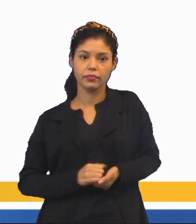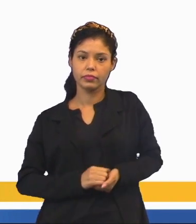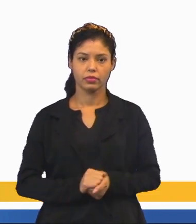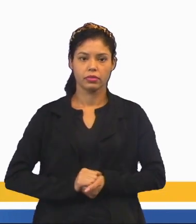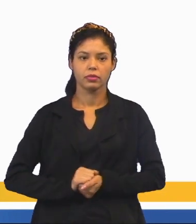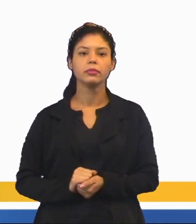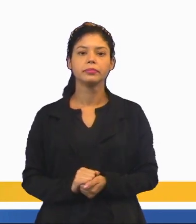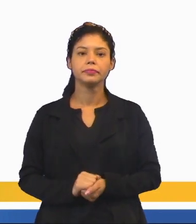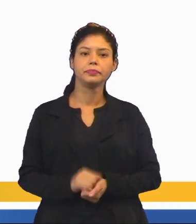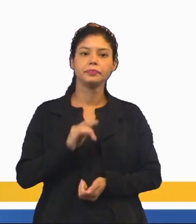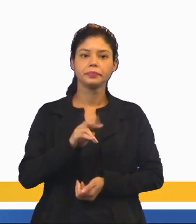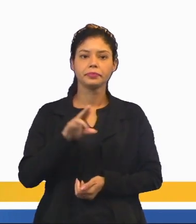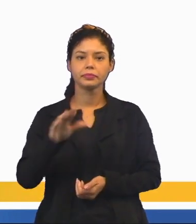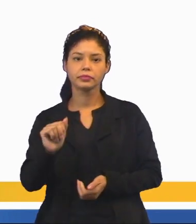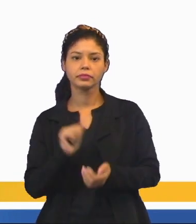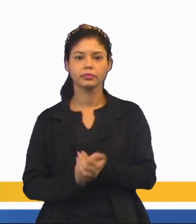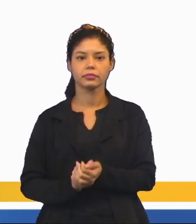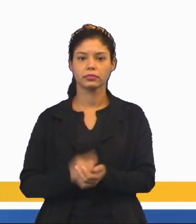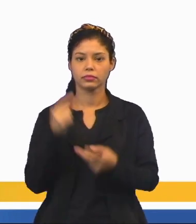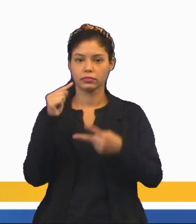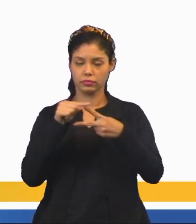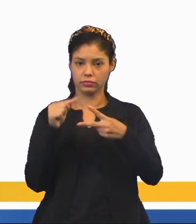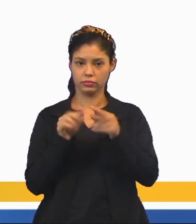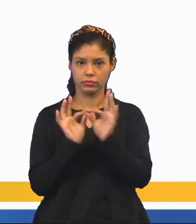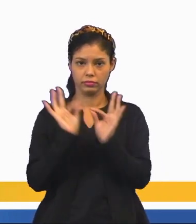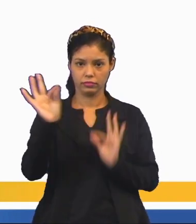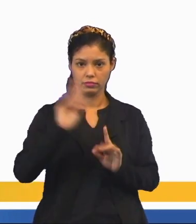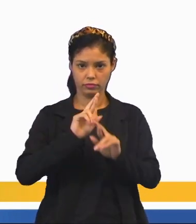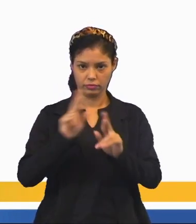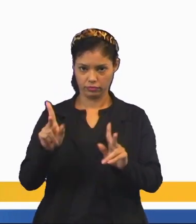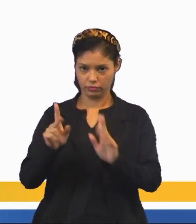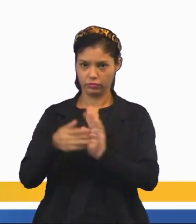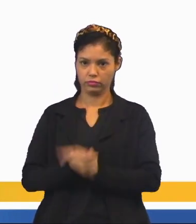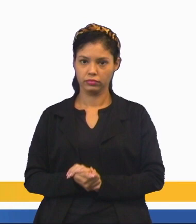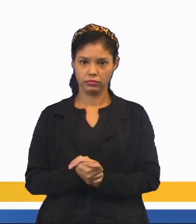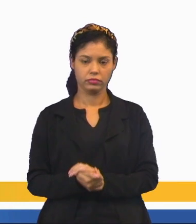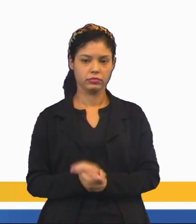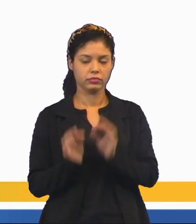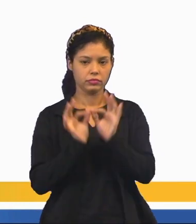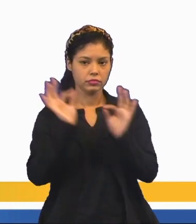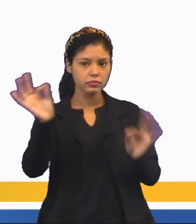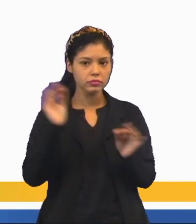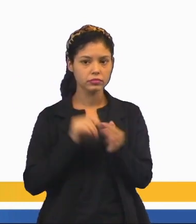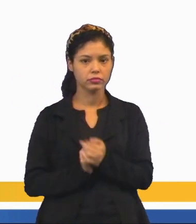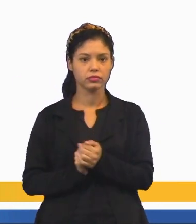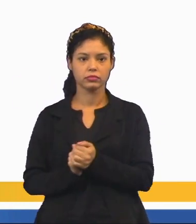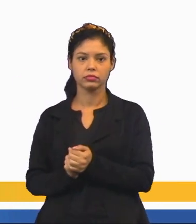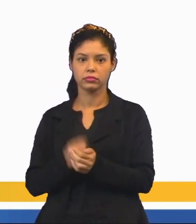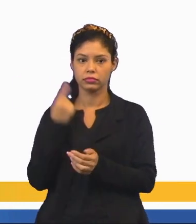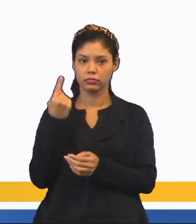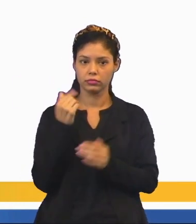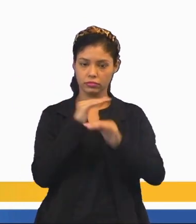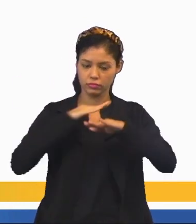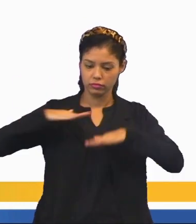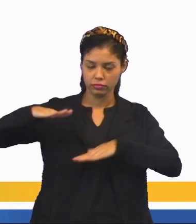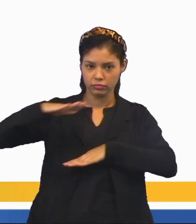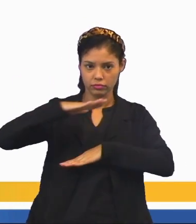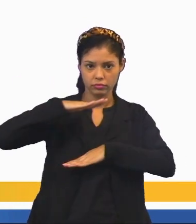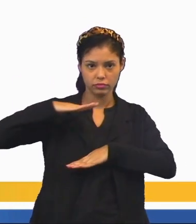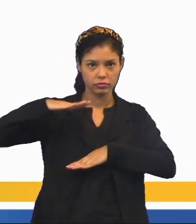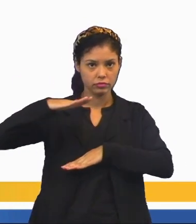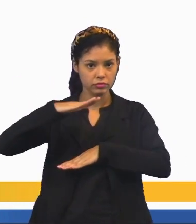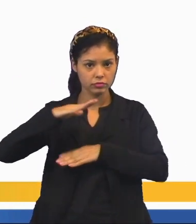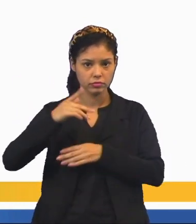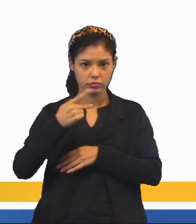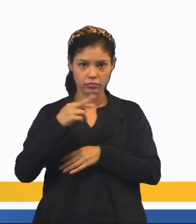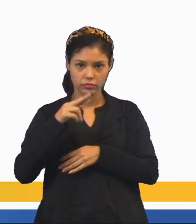Área e perímetro. A área e perímetro são duas medidas distintas, em que a área é a medida de uma superfície e